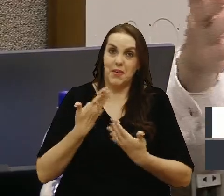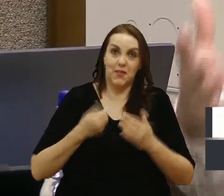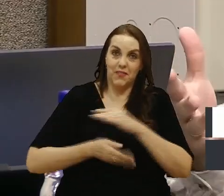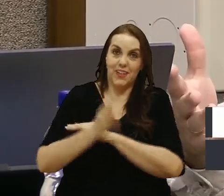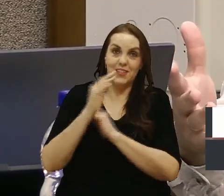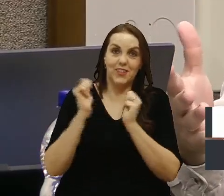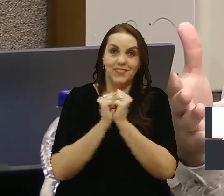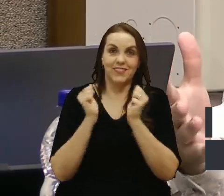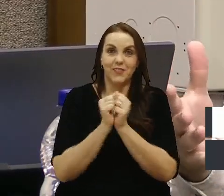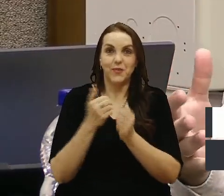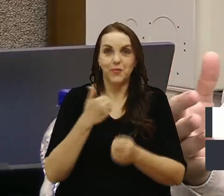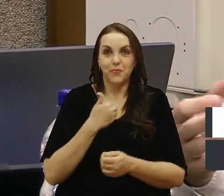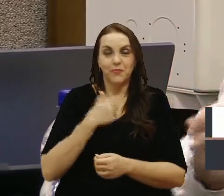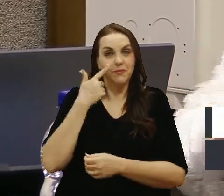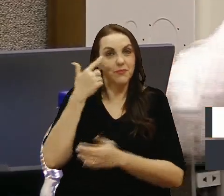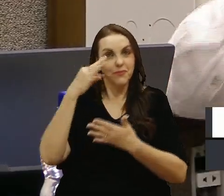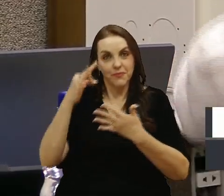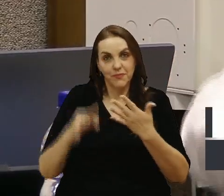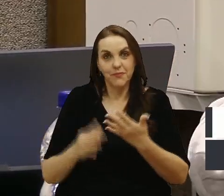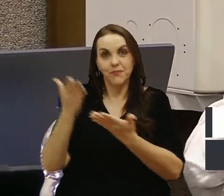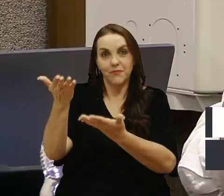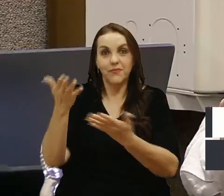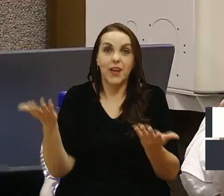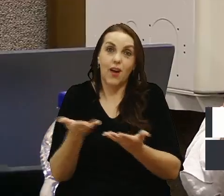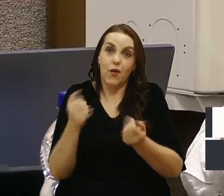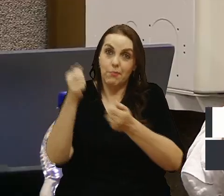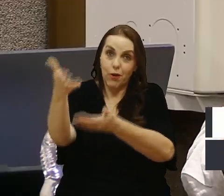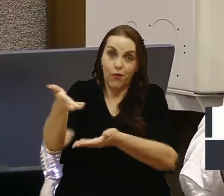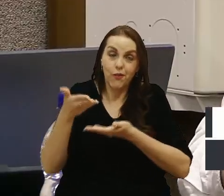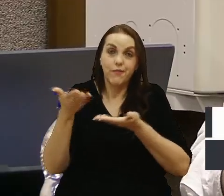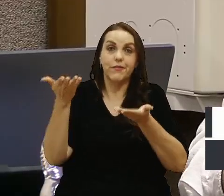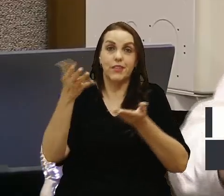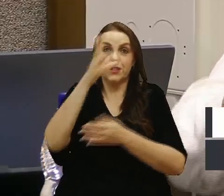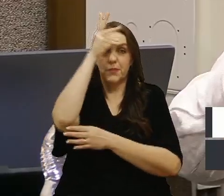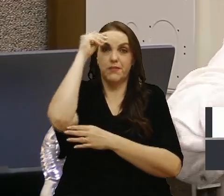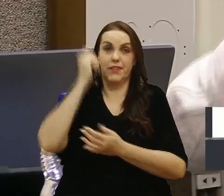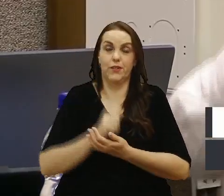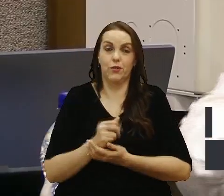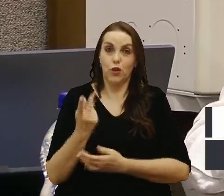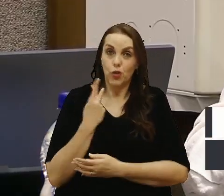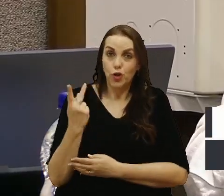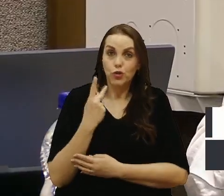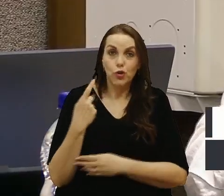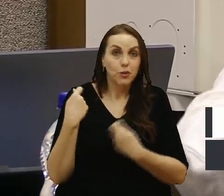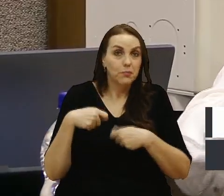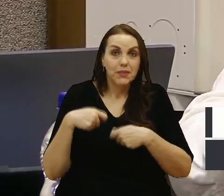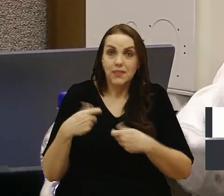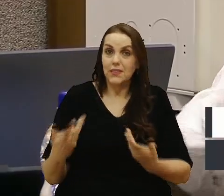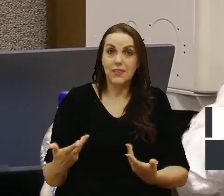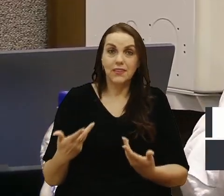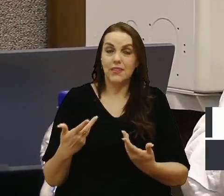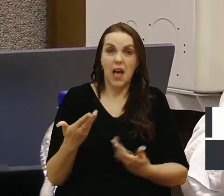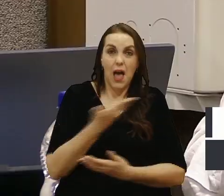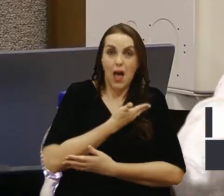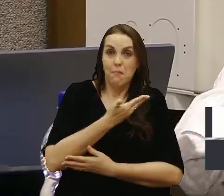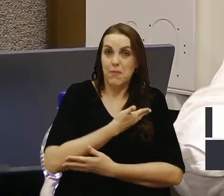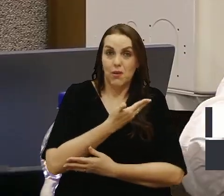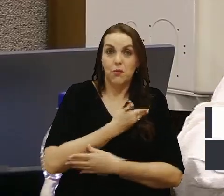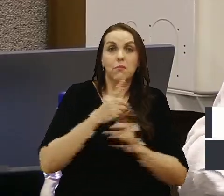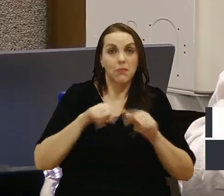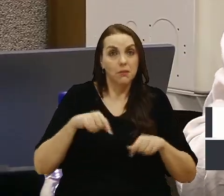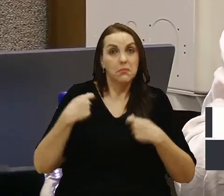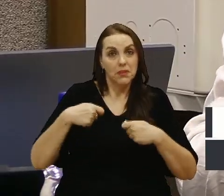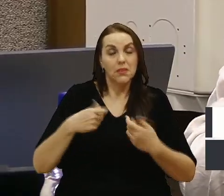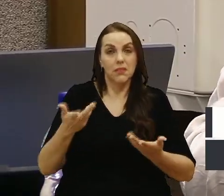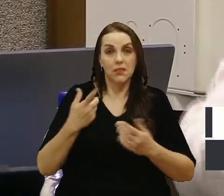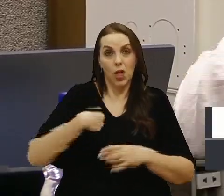comigo para verificar isso em Londres. Agora fica o meu convite, prefeito. Eu e o senhor não precisamos manter uma amizade. Agora, nós estamos